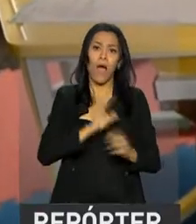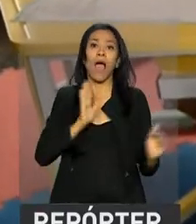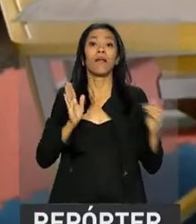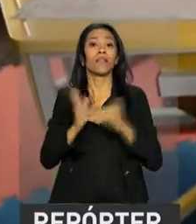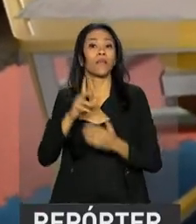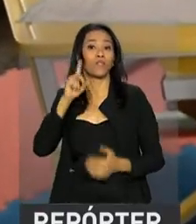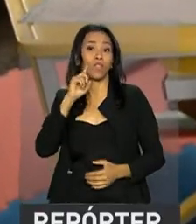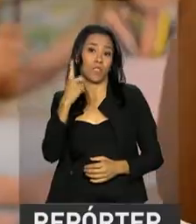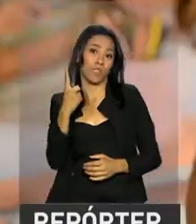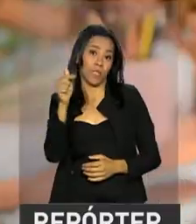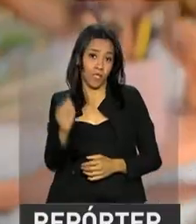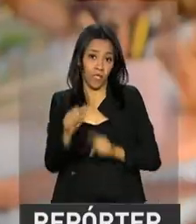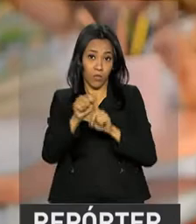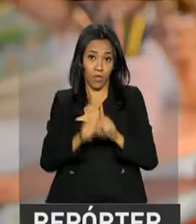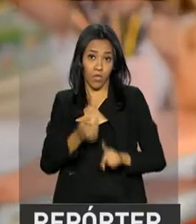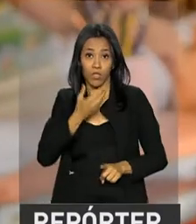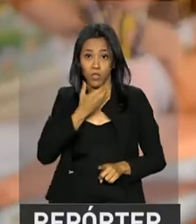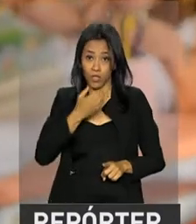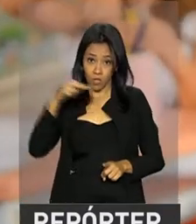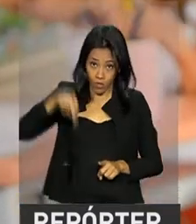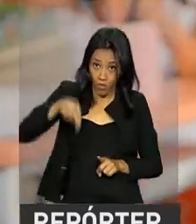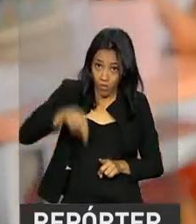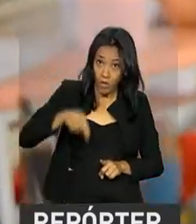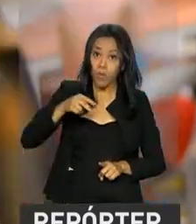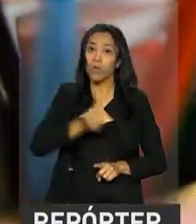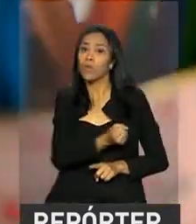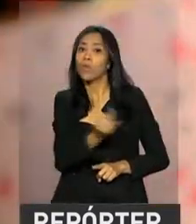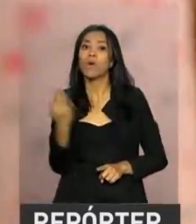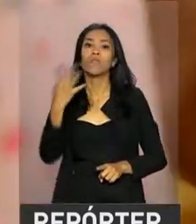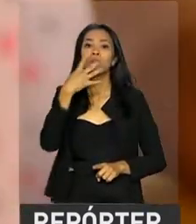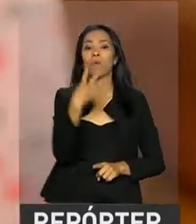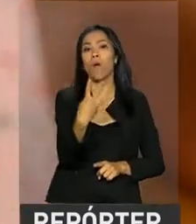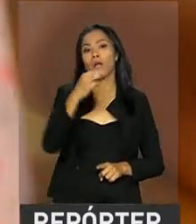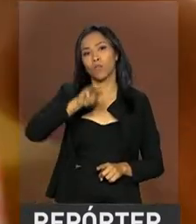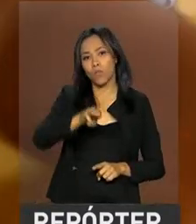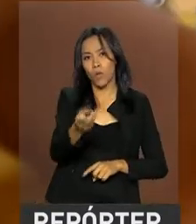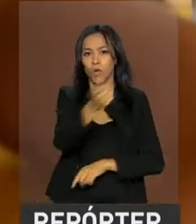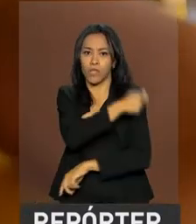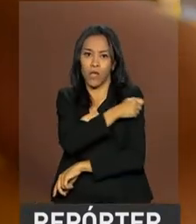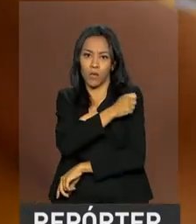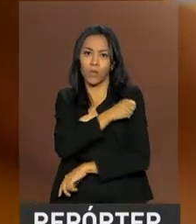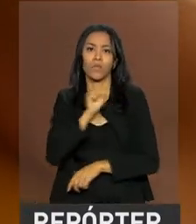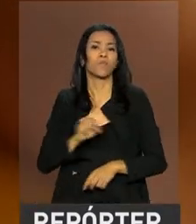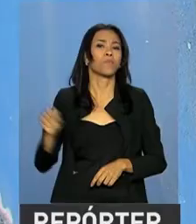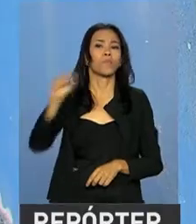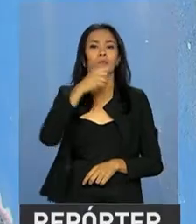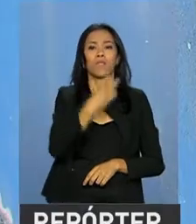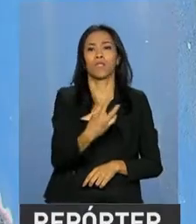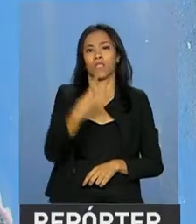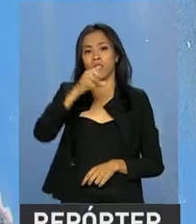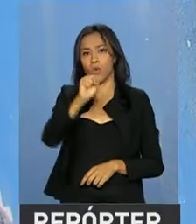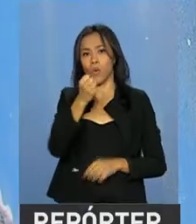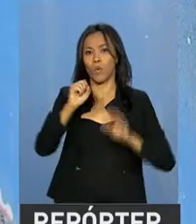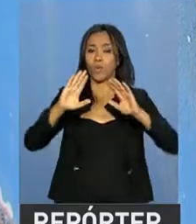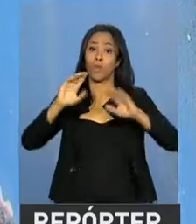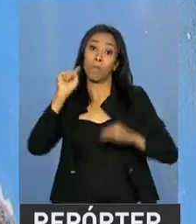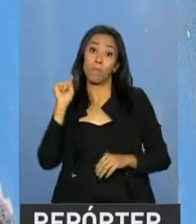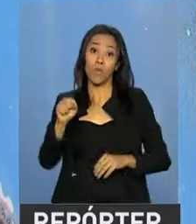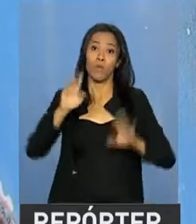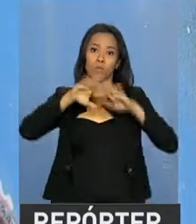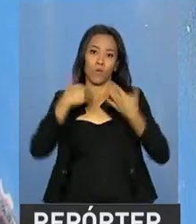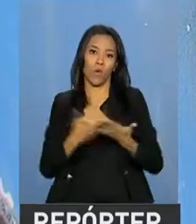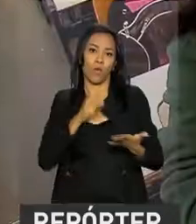novembro no total são cerca de 4 milhões de ha os participantes em 38 mil escolas de todo o país essa é a segunda